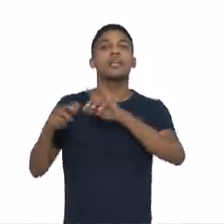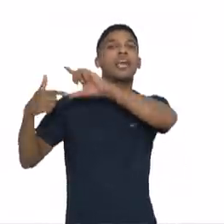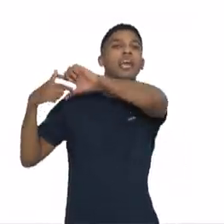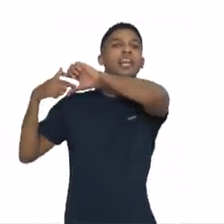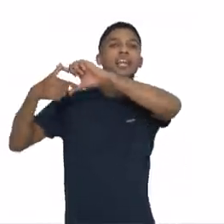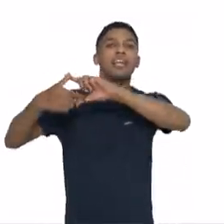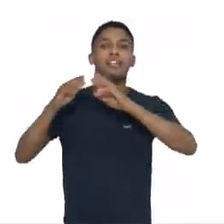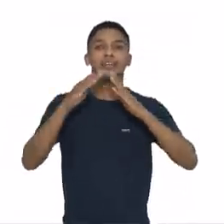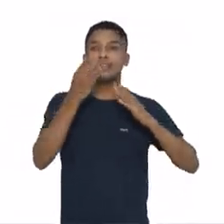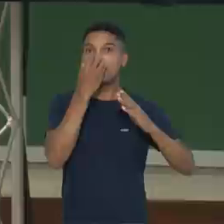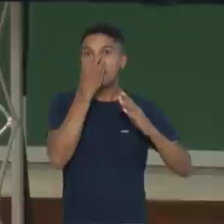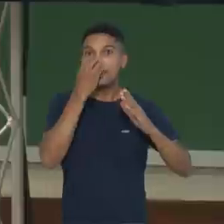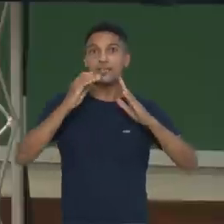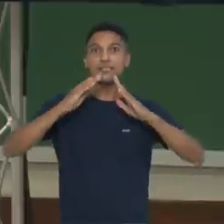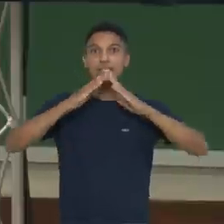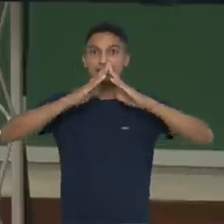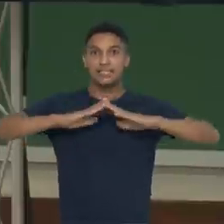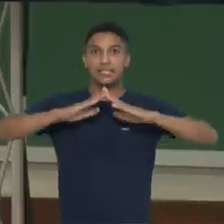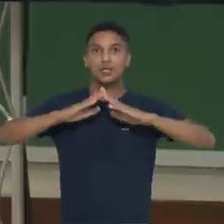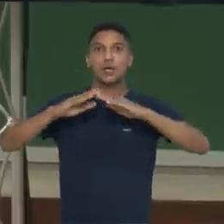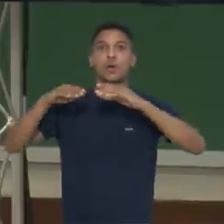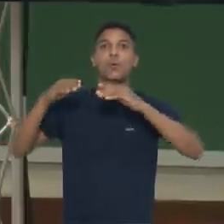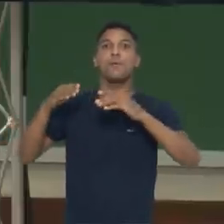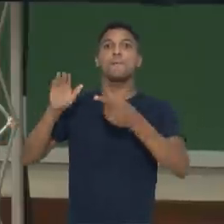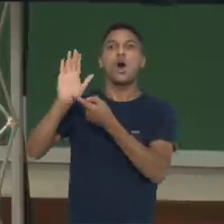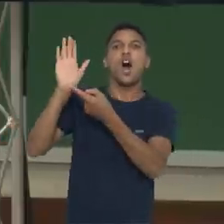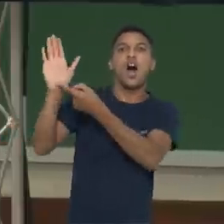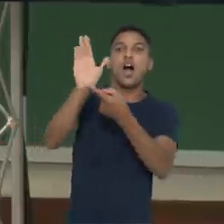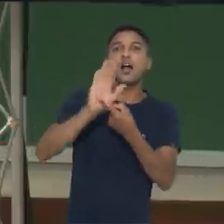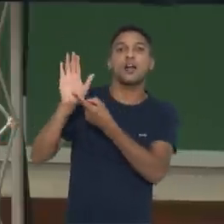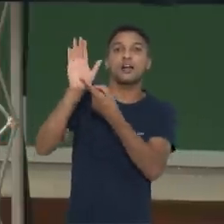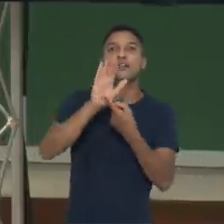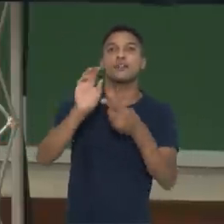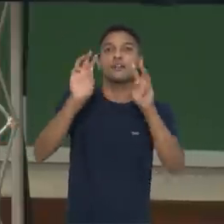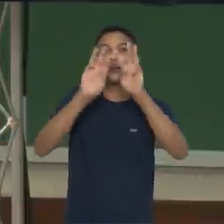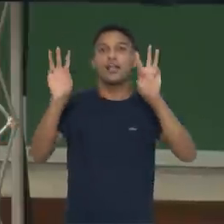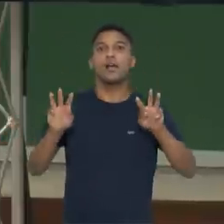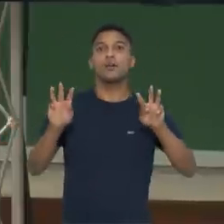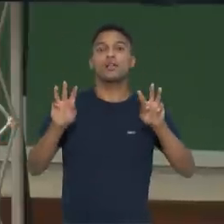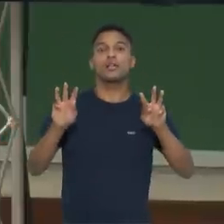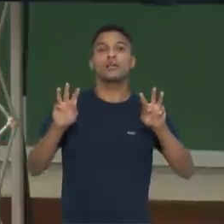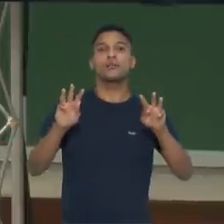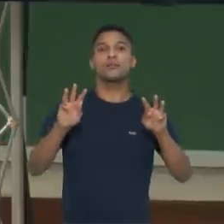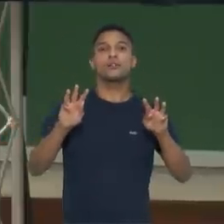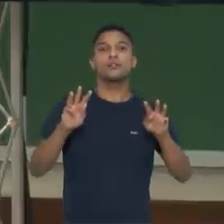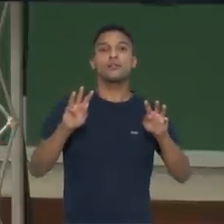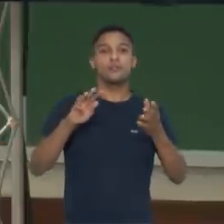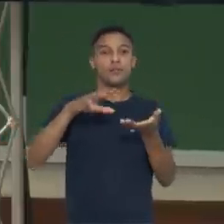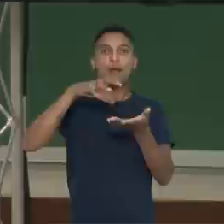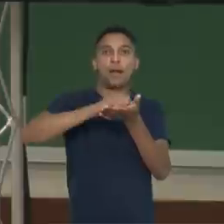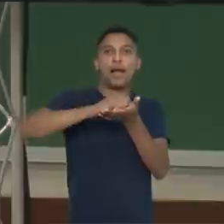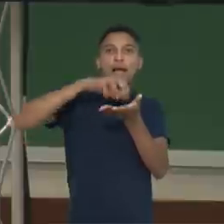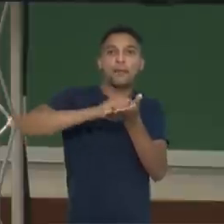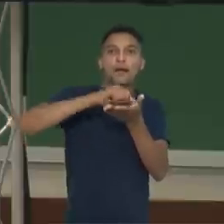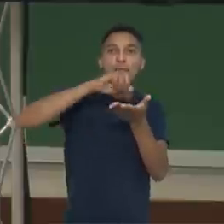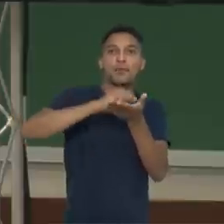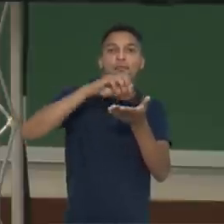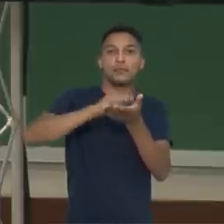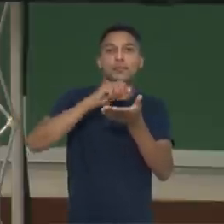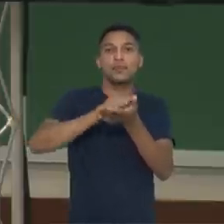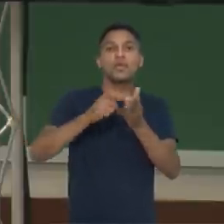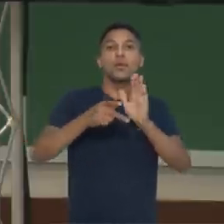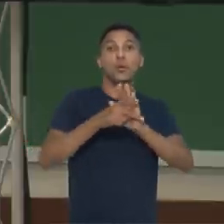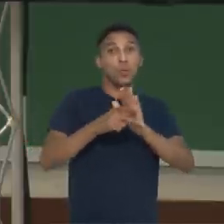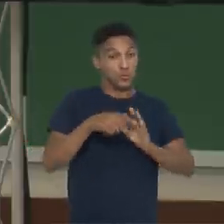circenses. Então, como a prof falou, né, é o registro, né, é guardar a nossa memória da arte circense do nosso país, é